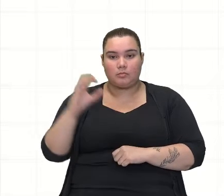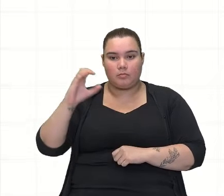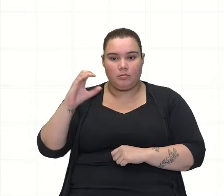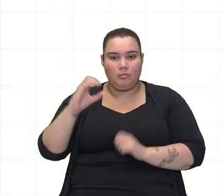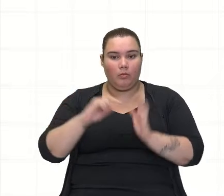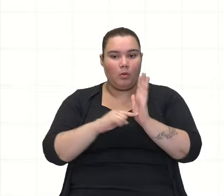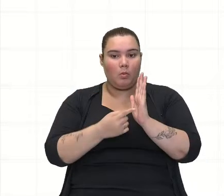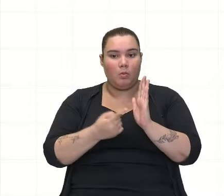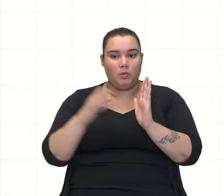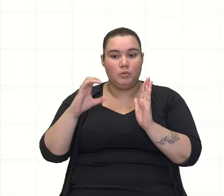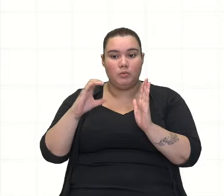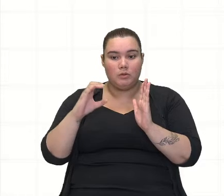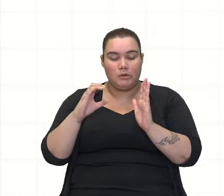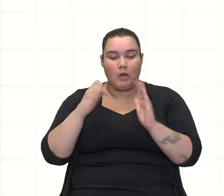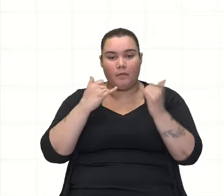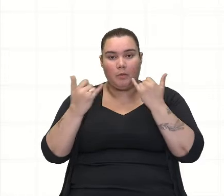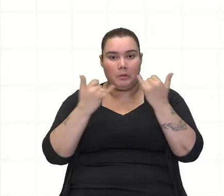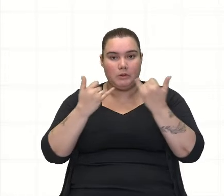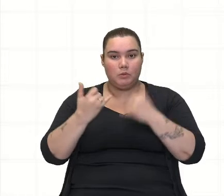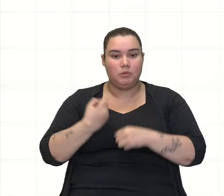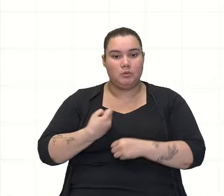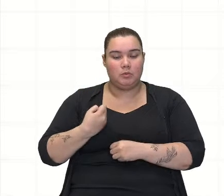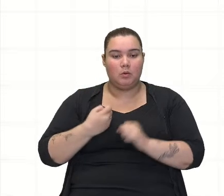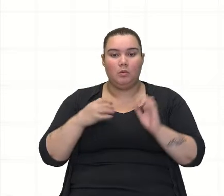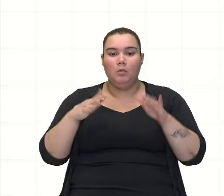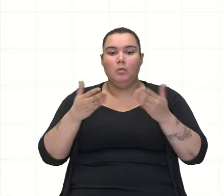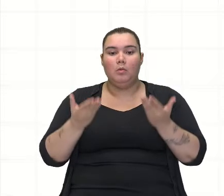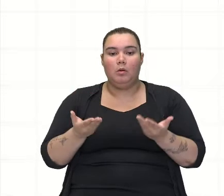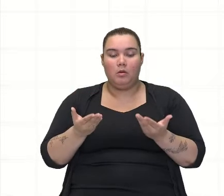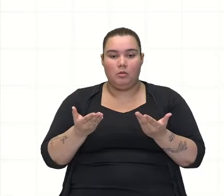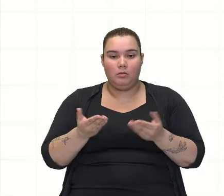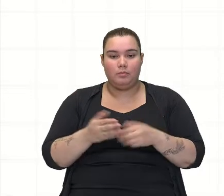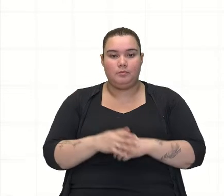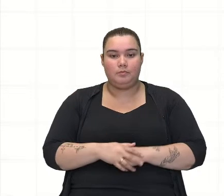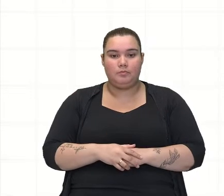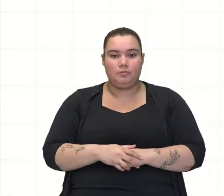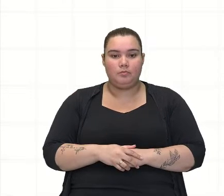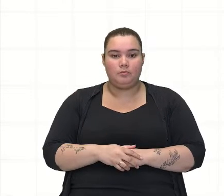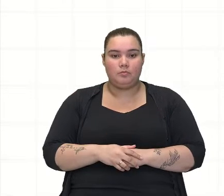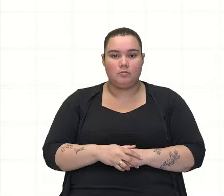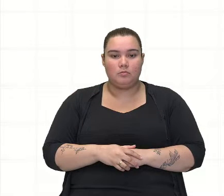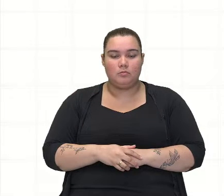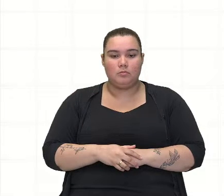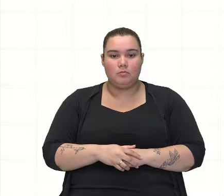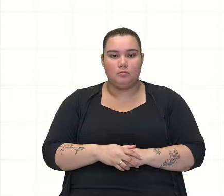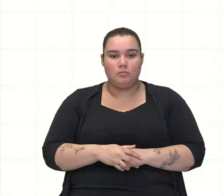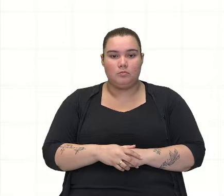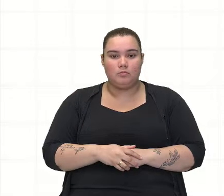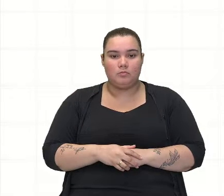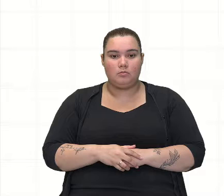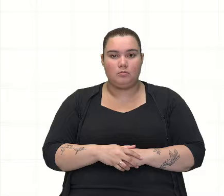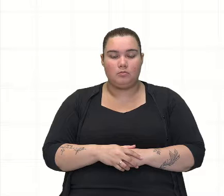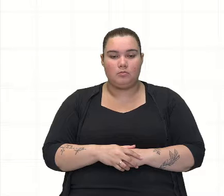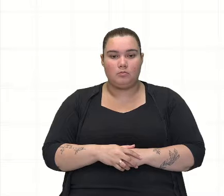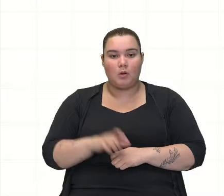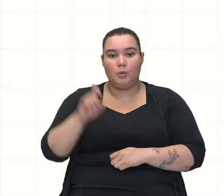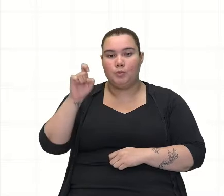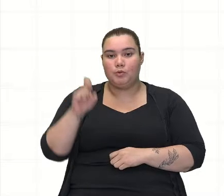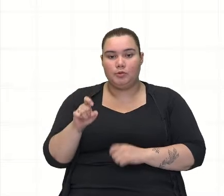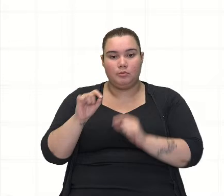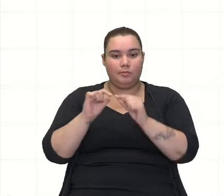C. O ponto C, qual é a coordenada do ponto C? Vamos olhar primeiro aqui no